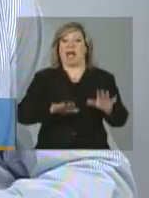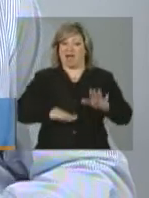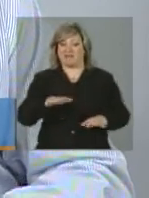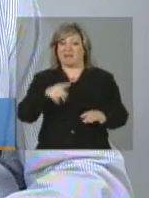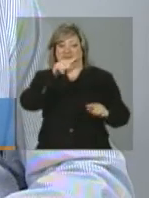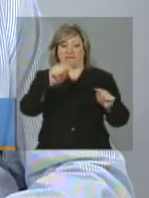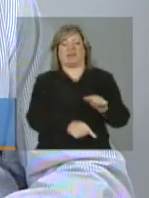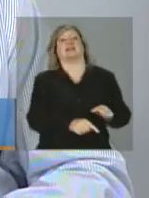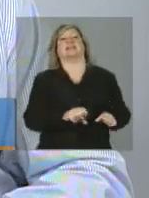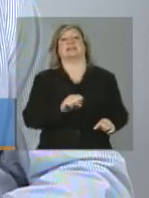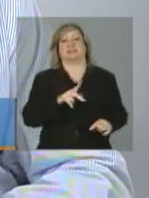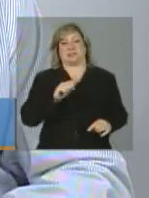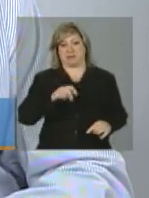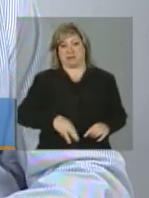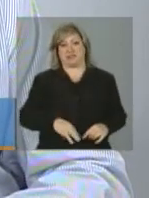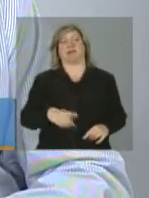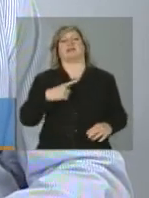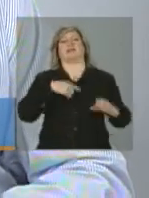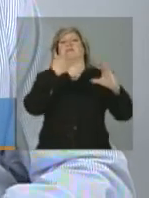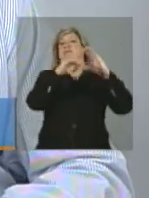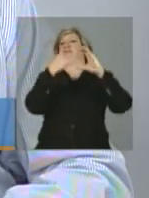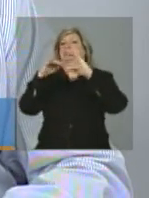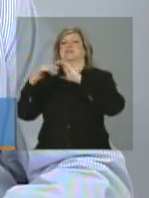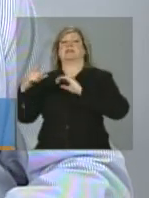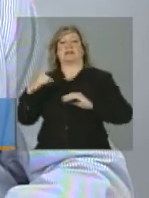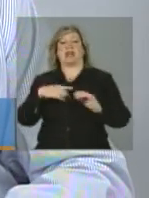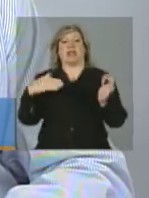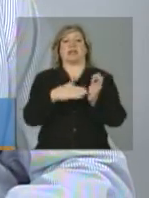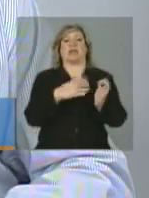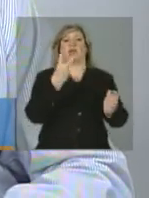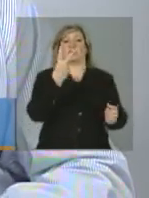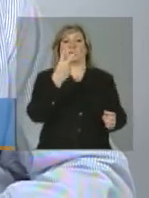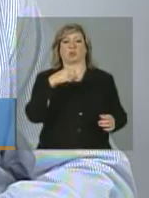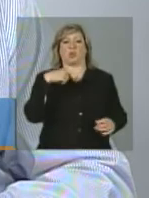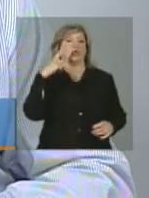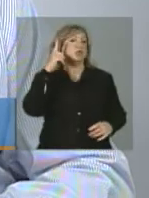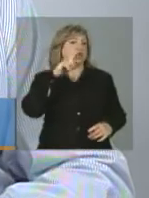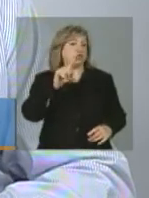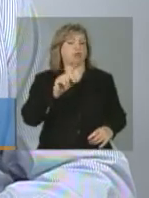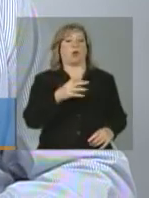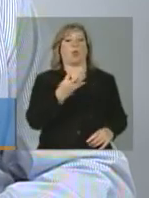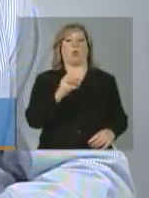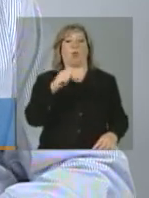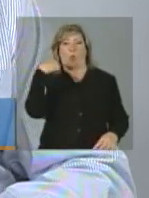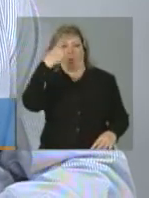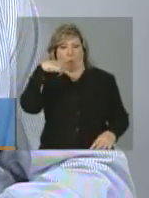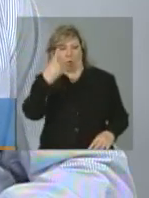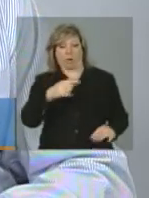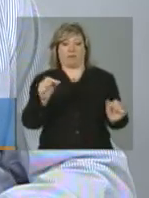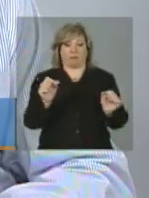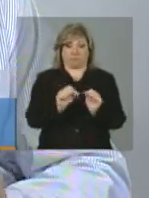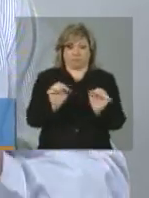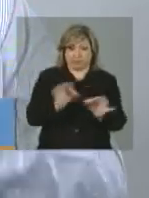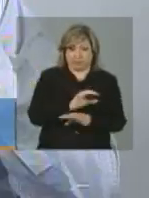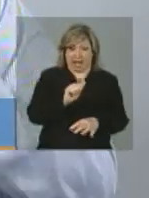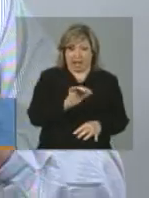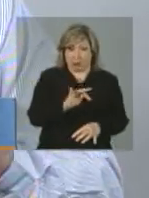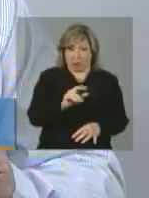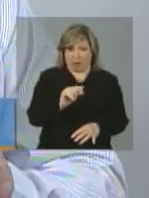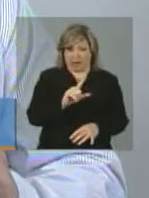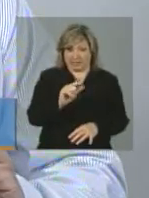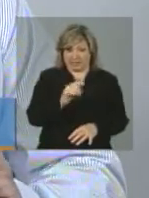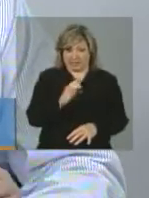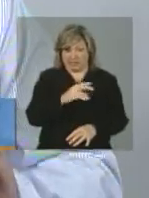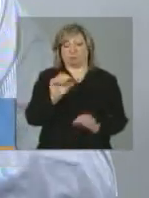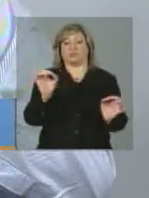a senha certamente, a gente tem enviado essa senha em até 48 horas, a partir do momento da atualização. Então, se você verifica a sua